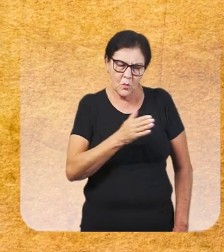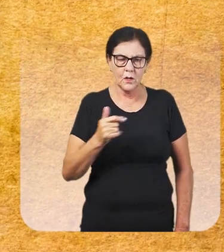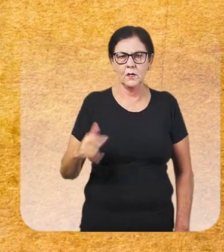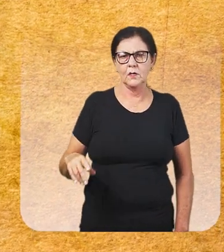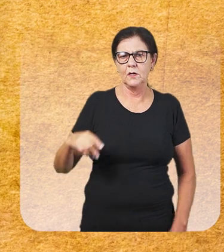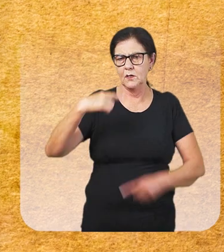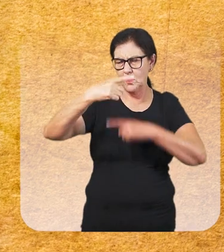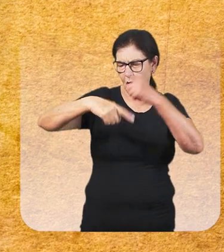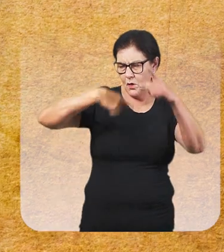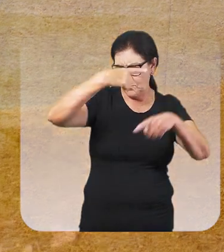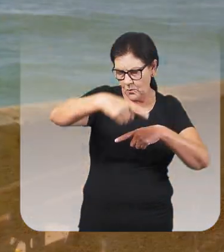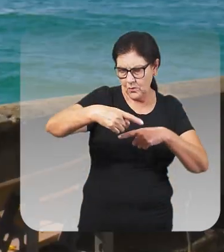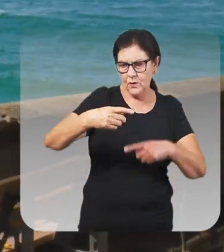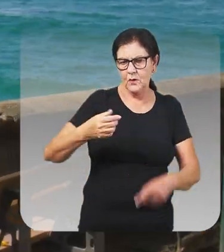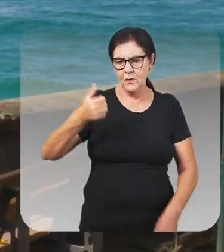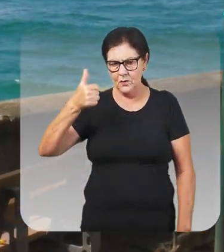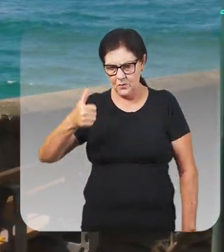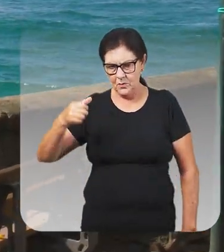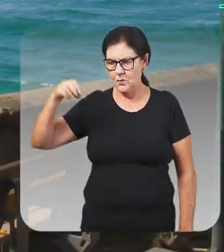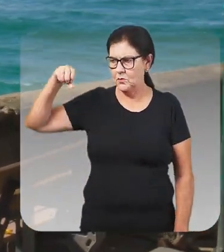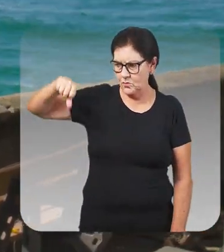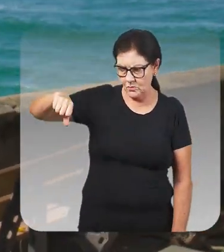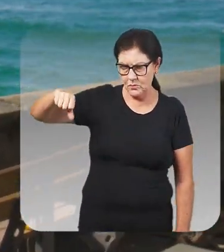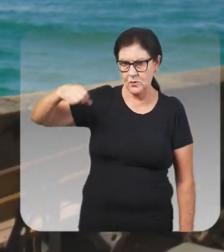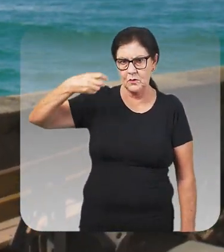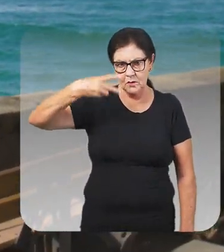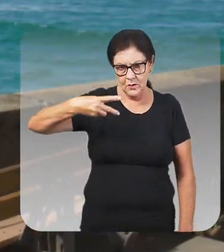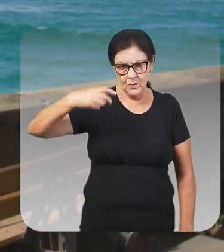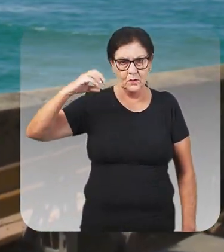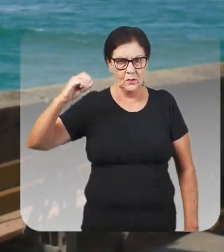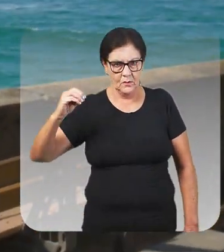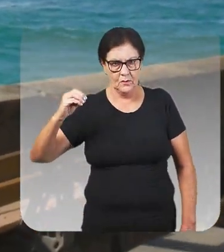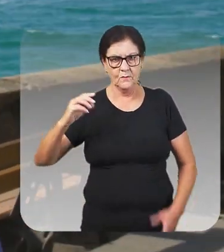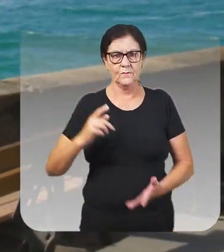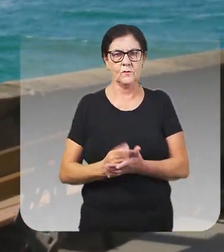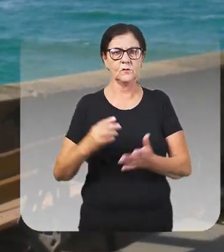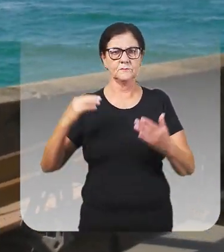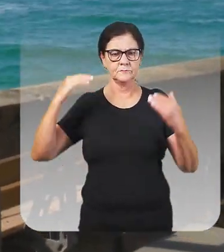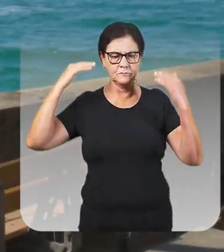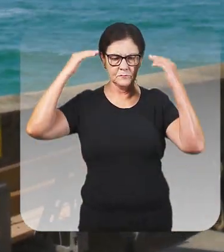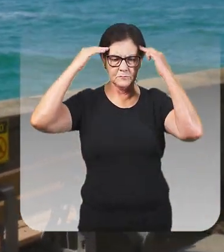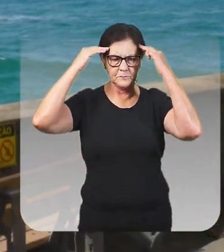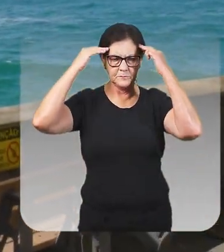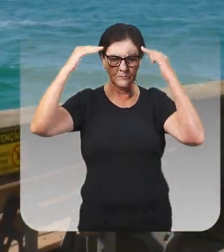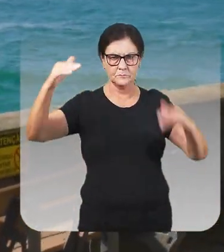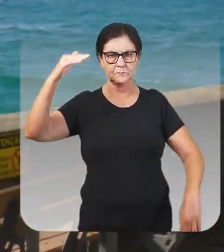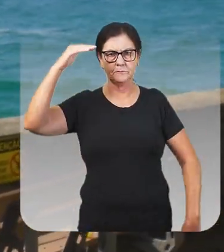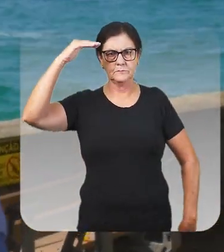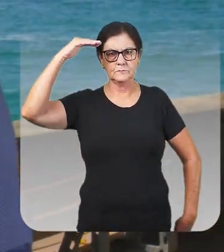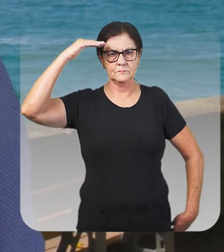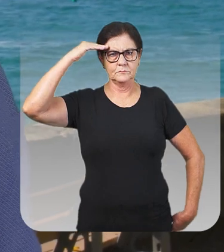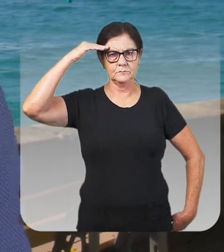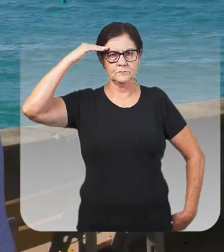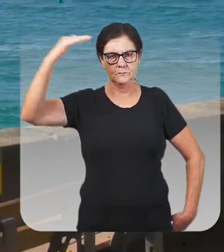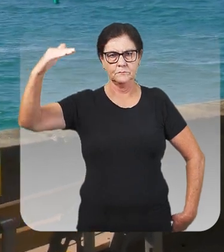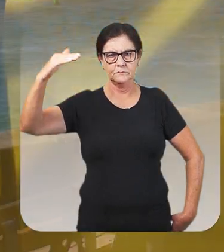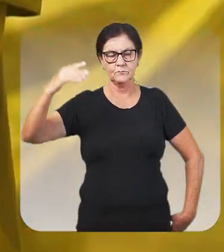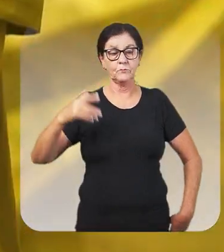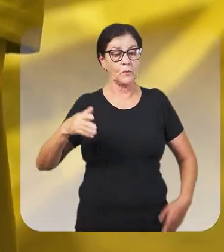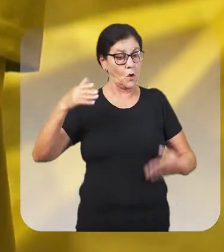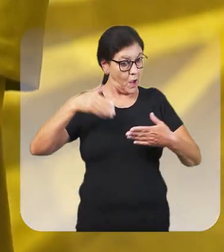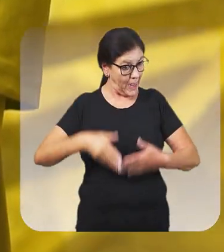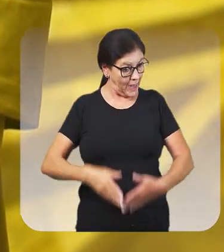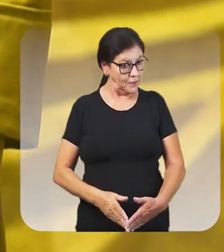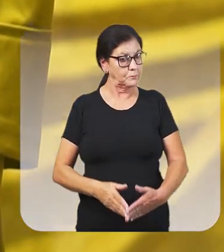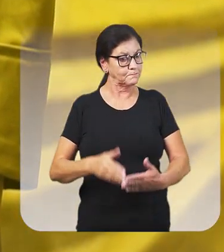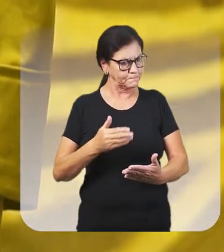promovido ao posto de segundo tenente e designado para servir aqui no Forte Copacabana. Aqui, Newton Prado viveu seus últimos anos de vida,